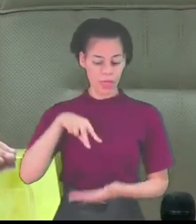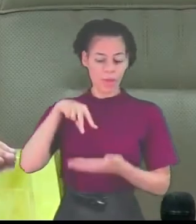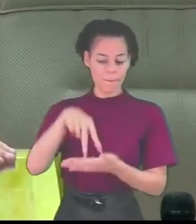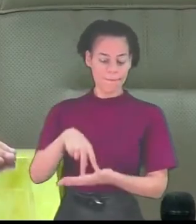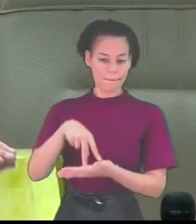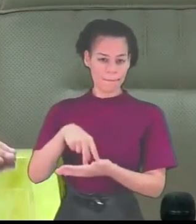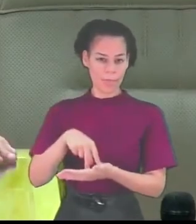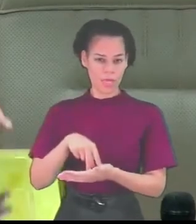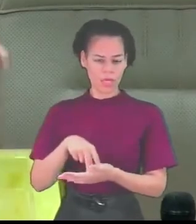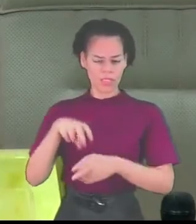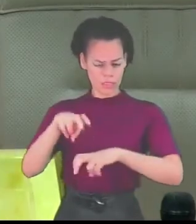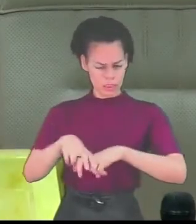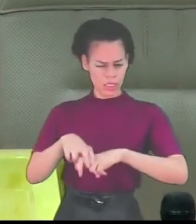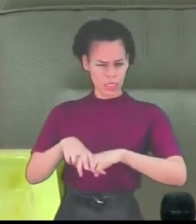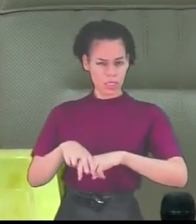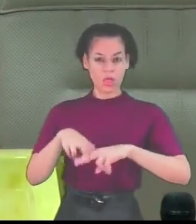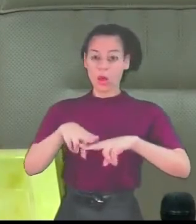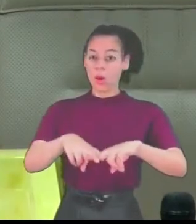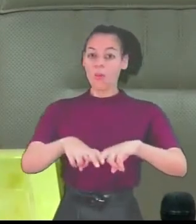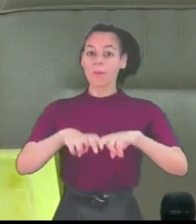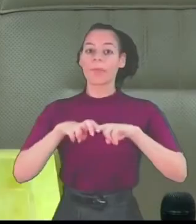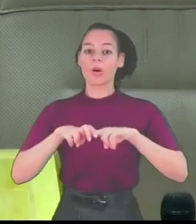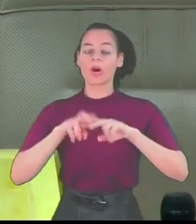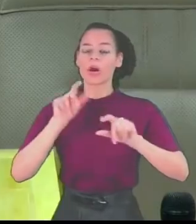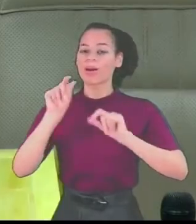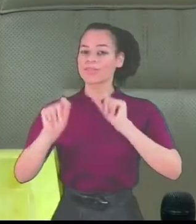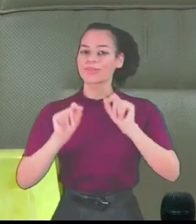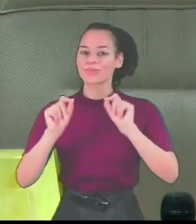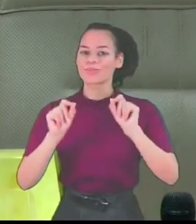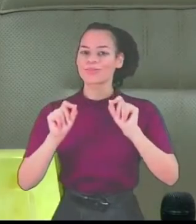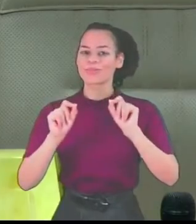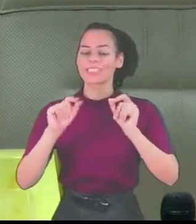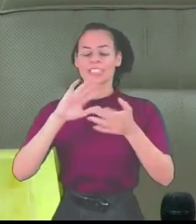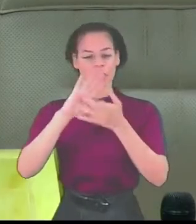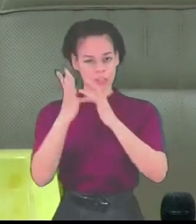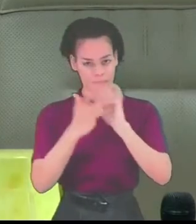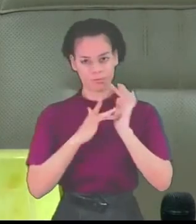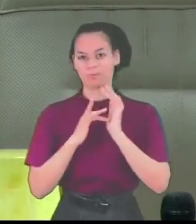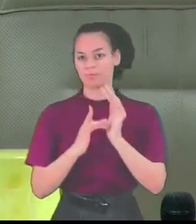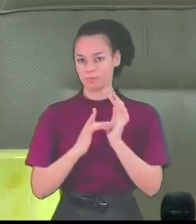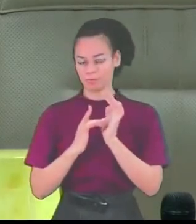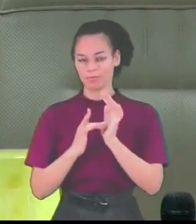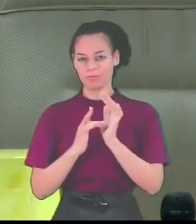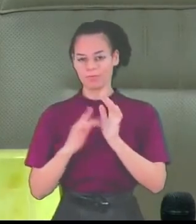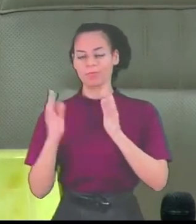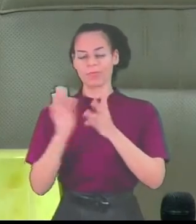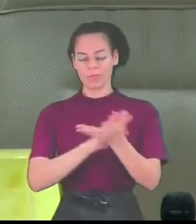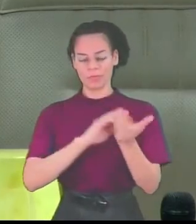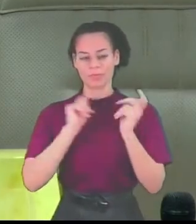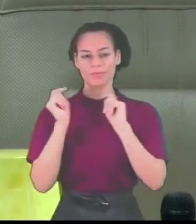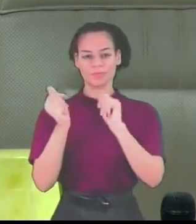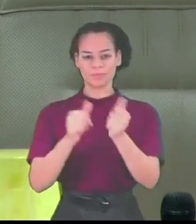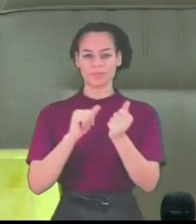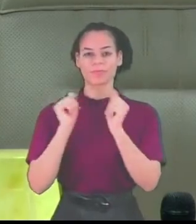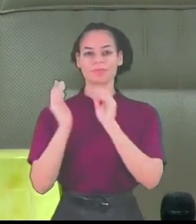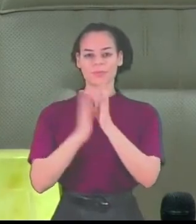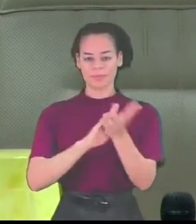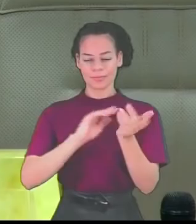sentado a ir por causa dele aleluia aleluia